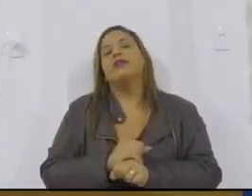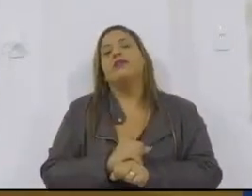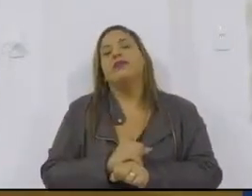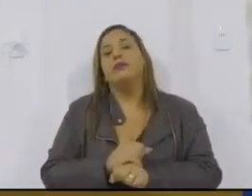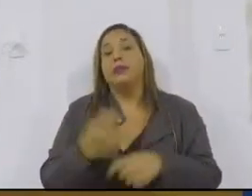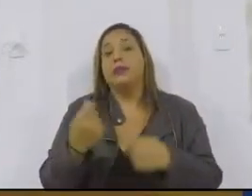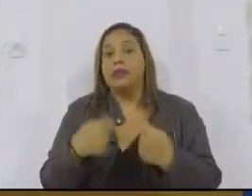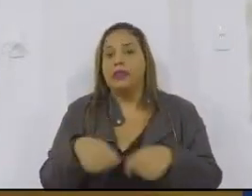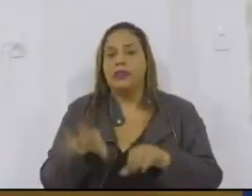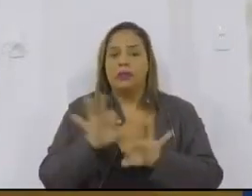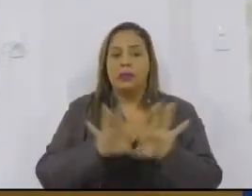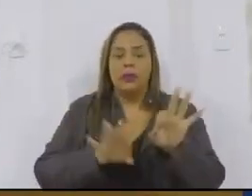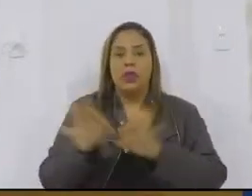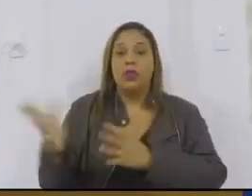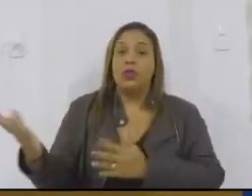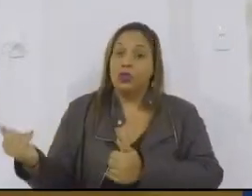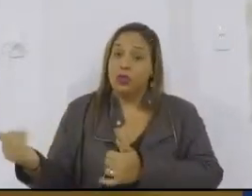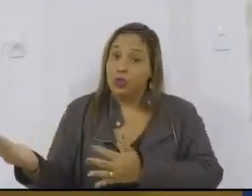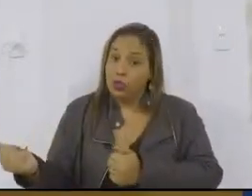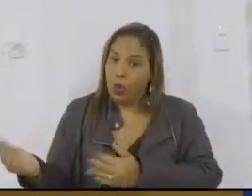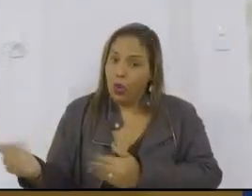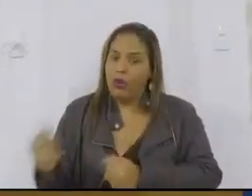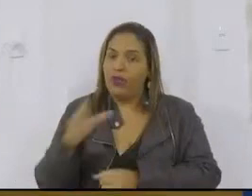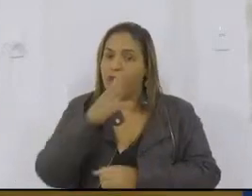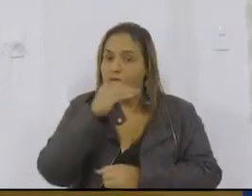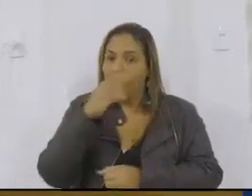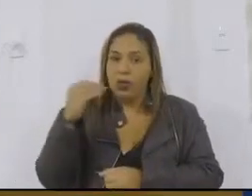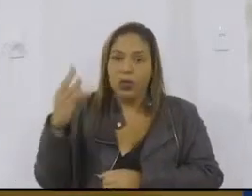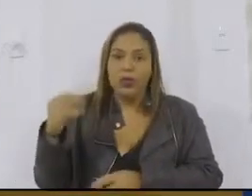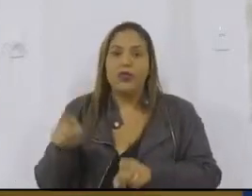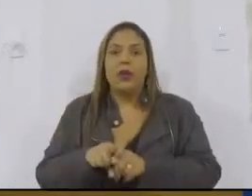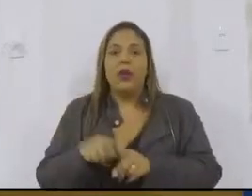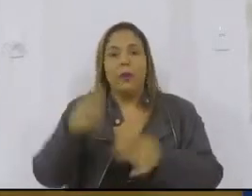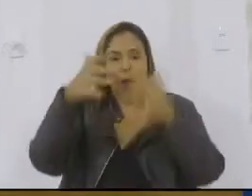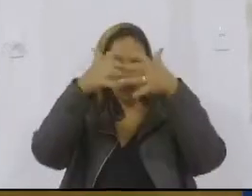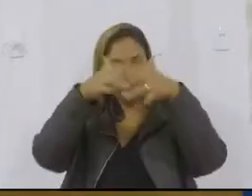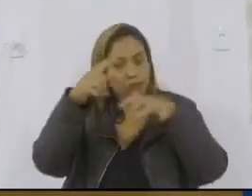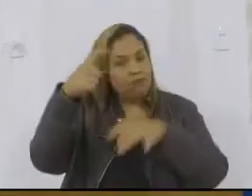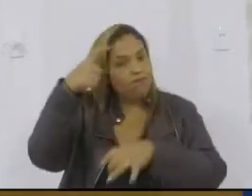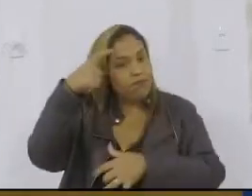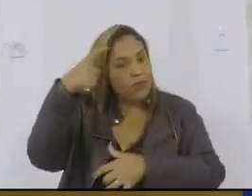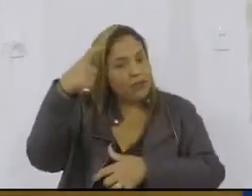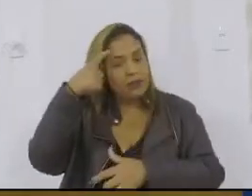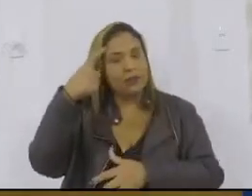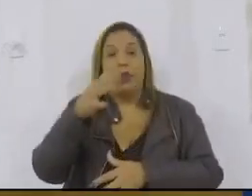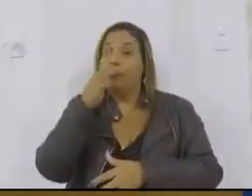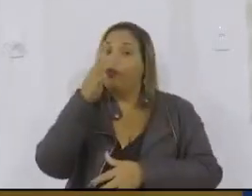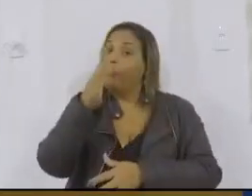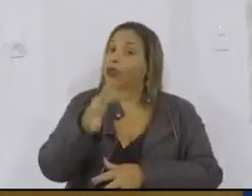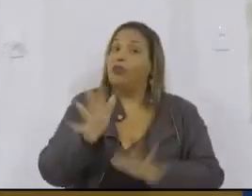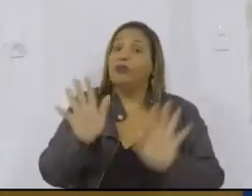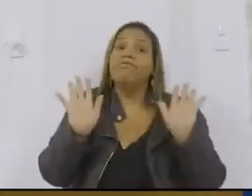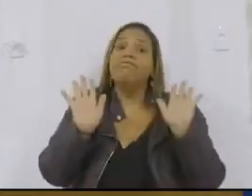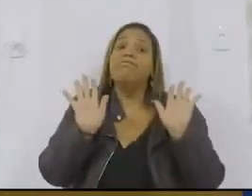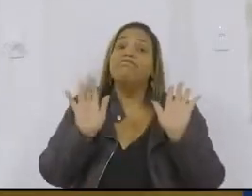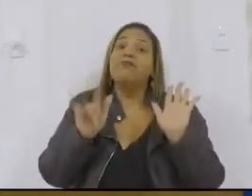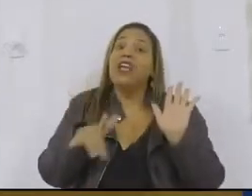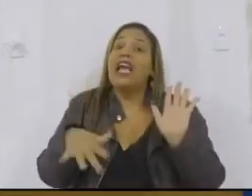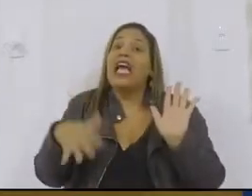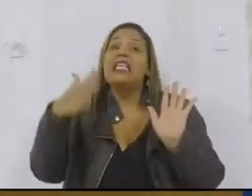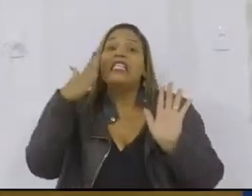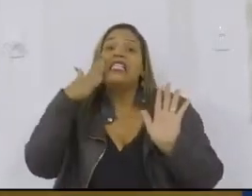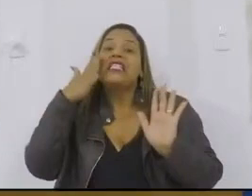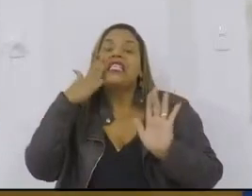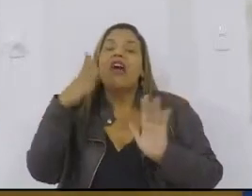jovem, nosso adolescente, a ser um cidadão consciente e né, no futuro, ser também um vereador, ser